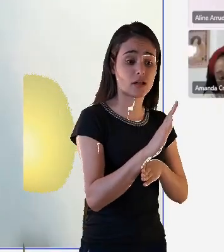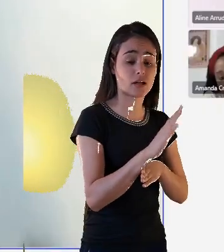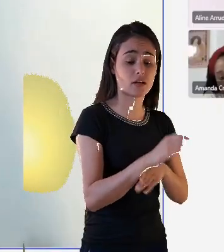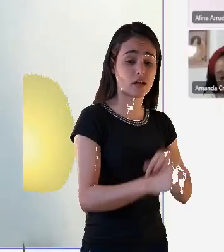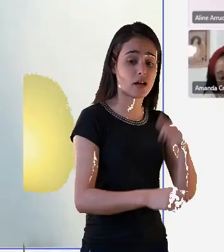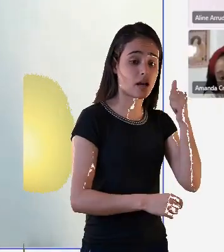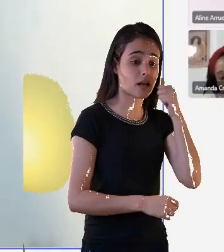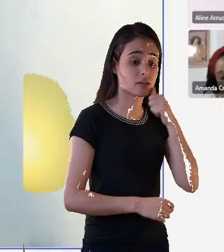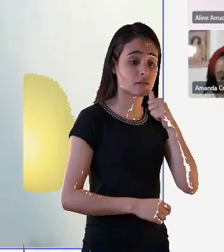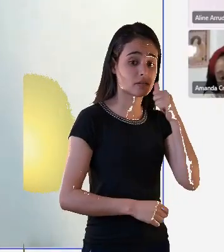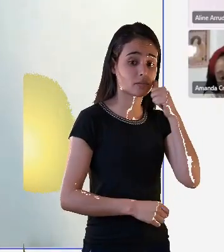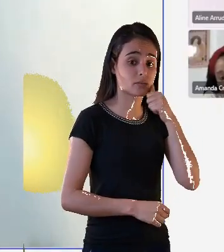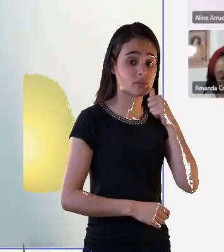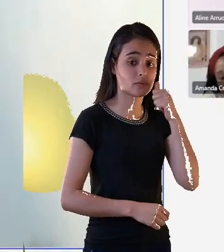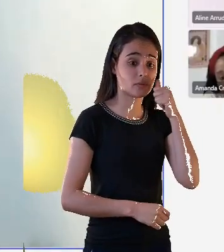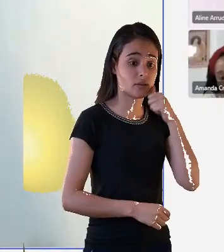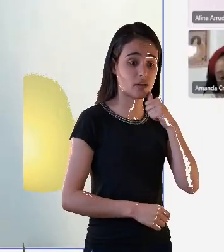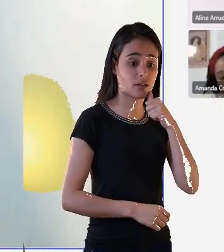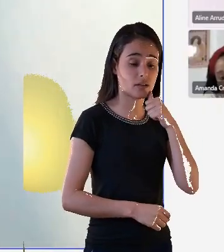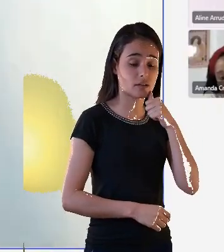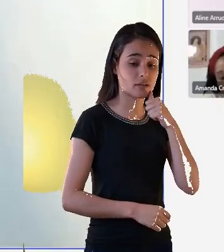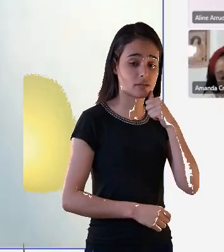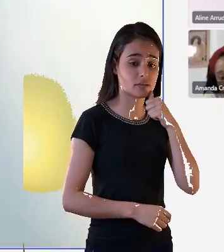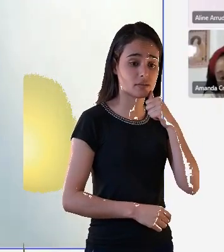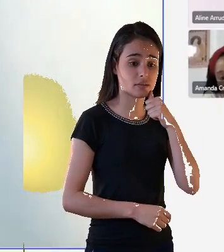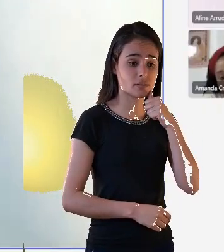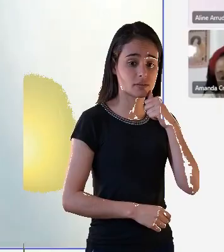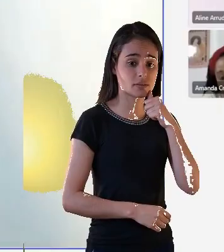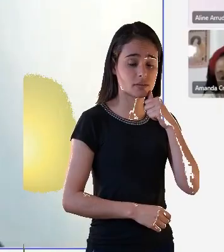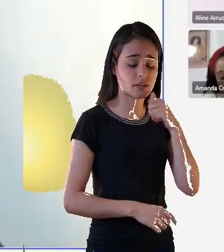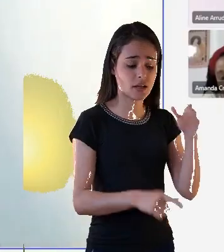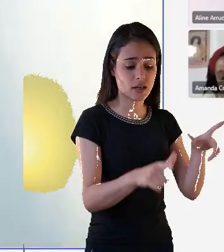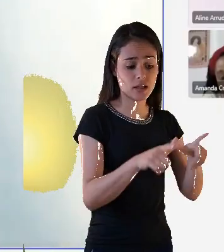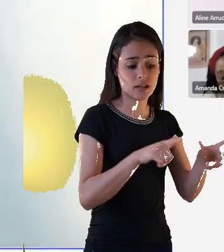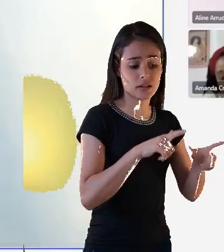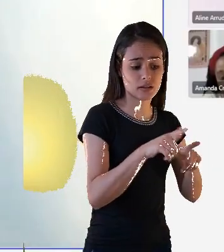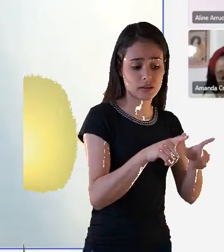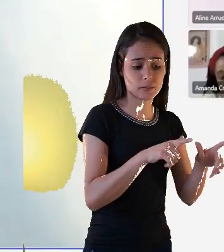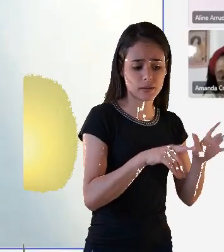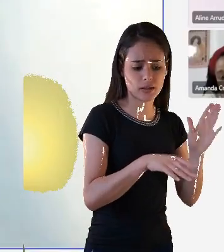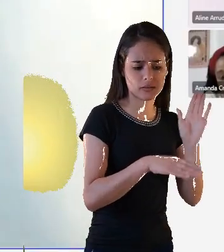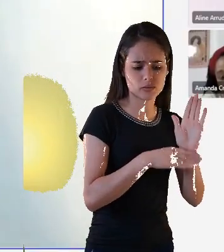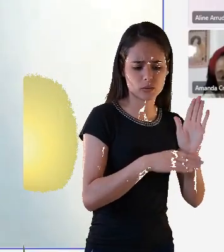no Brasil sempre foi uma questão muito sensível por conta